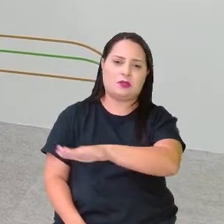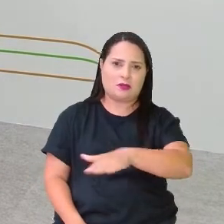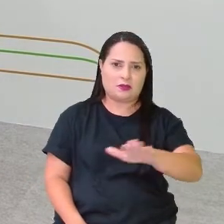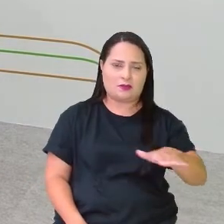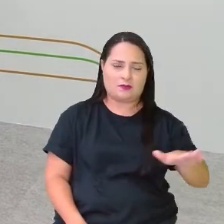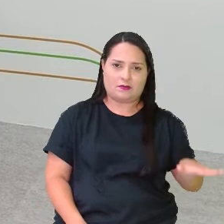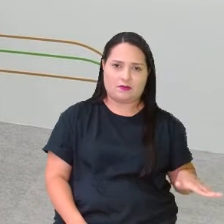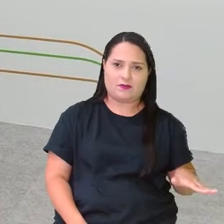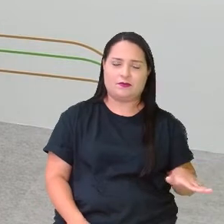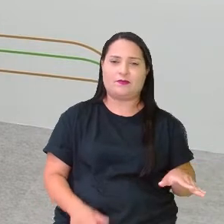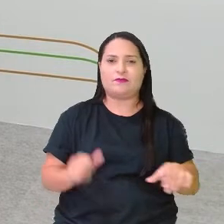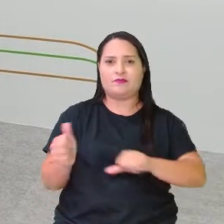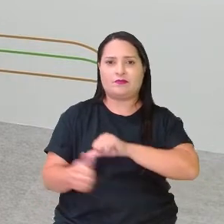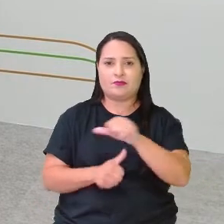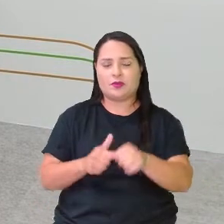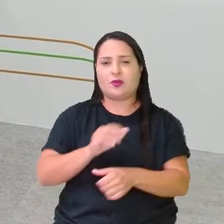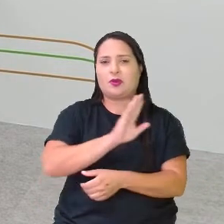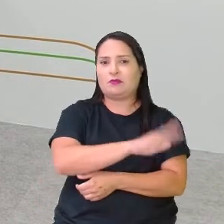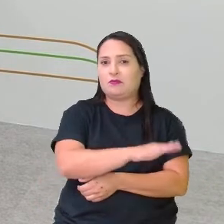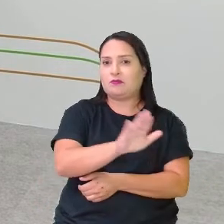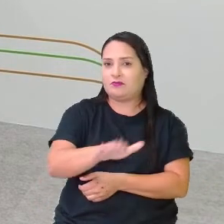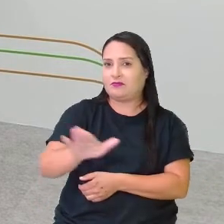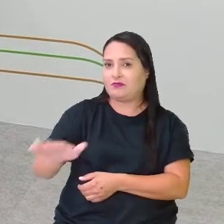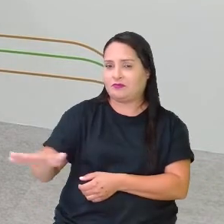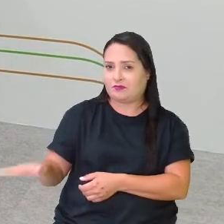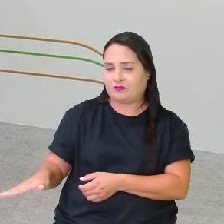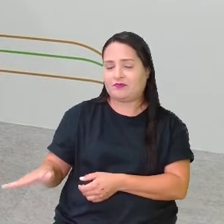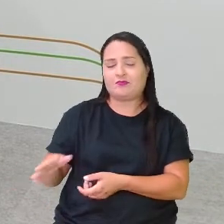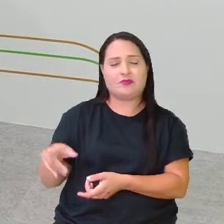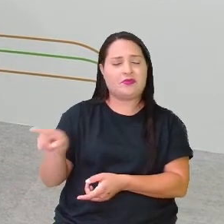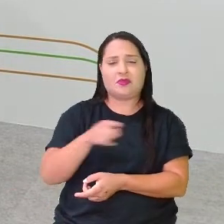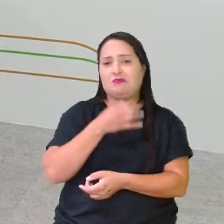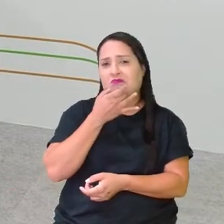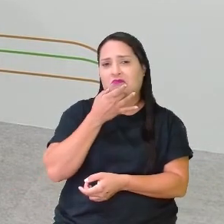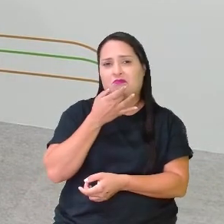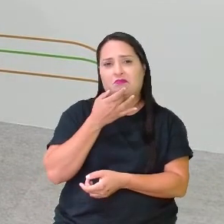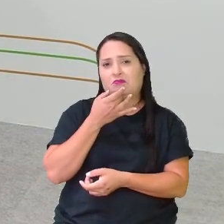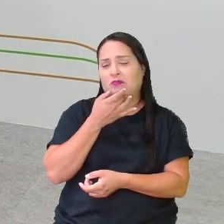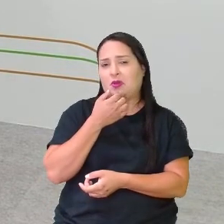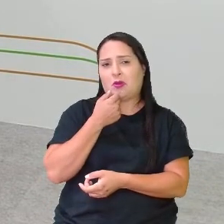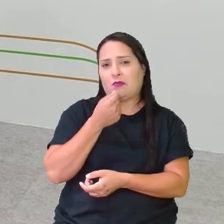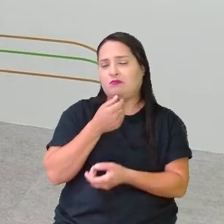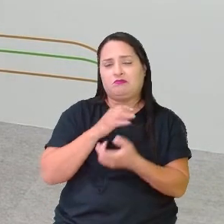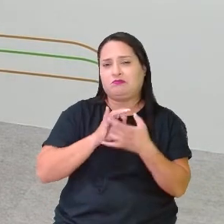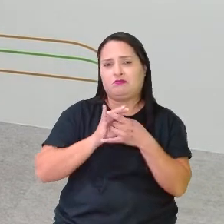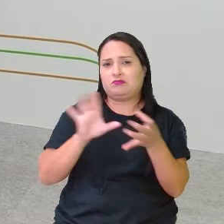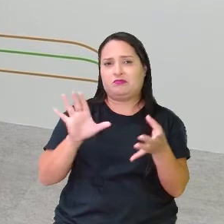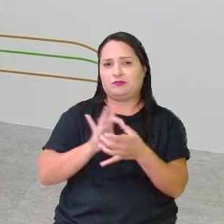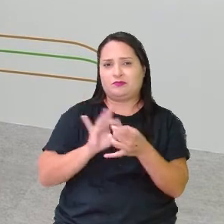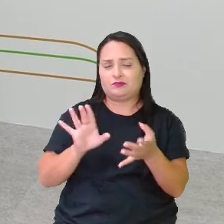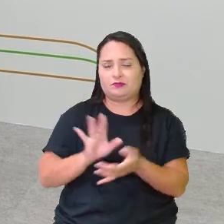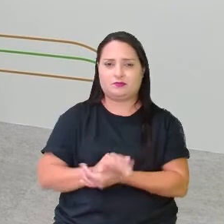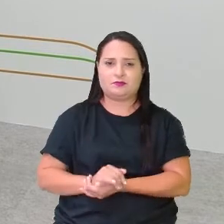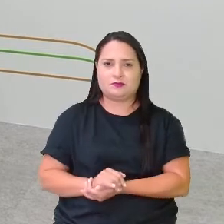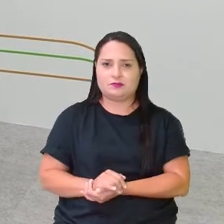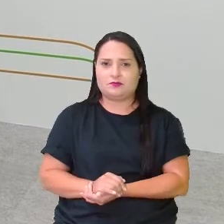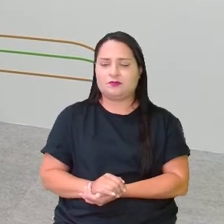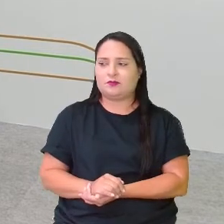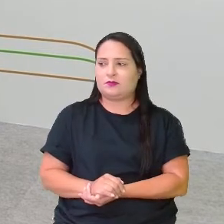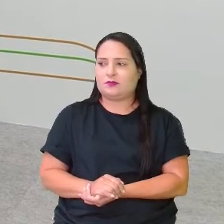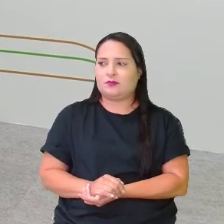voltando e troco a perna. Fica também a critério de vocês que estão aí nos assistindo. Certo? Vou recolher para a gente